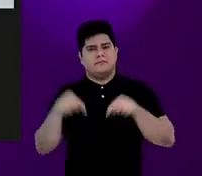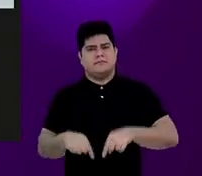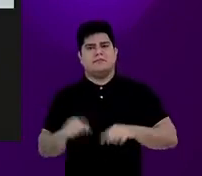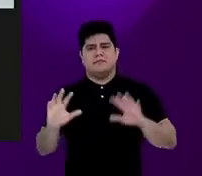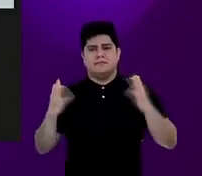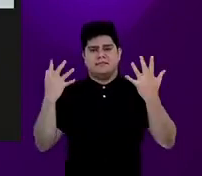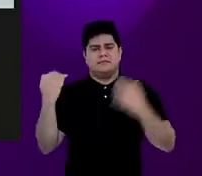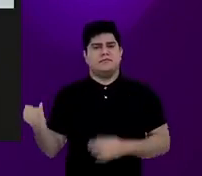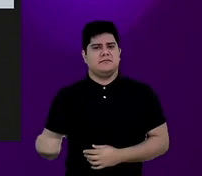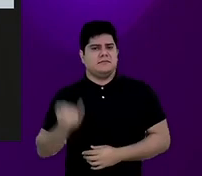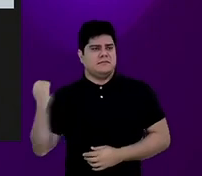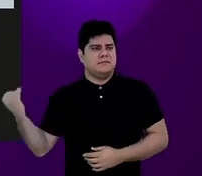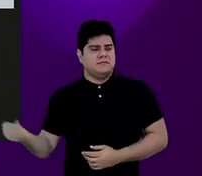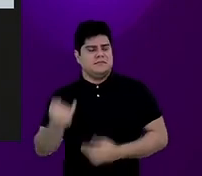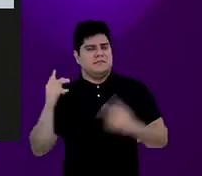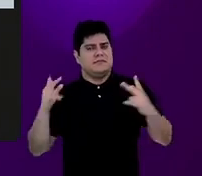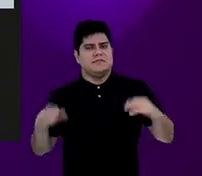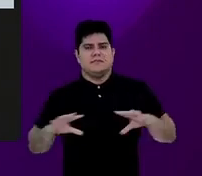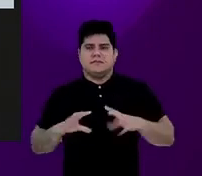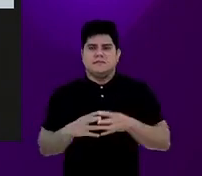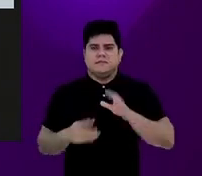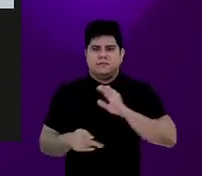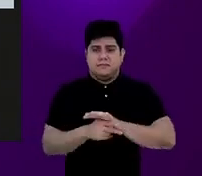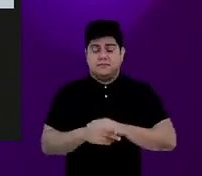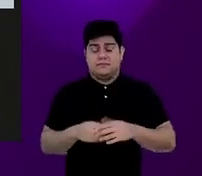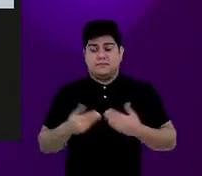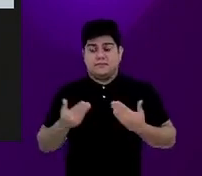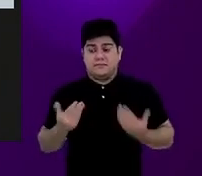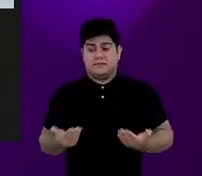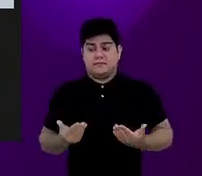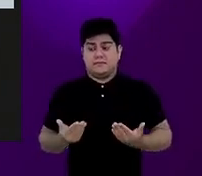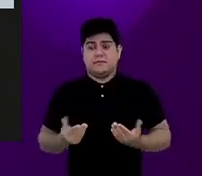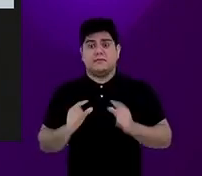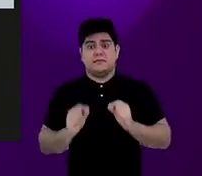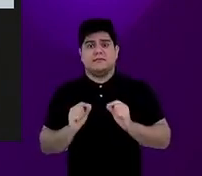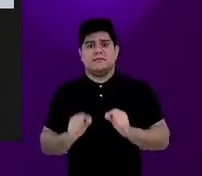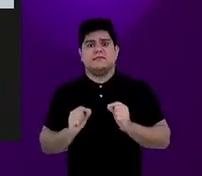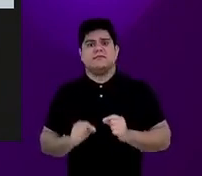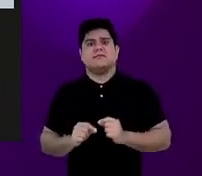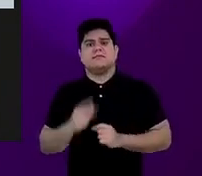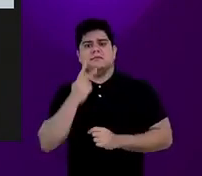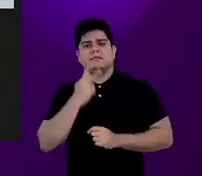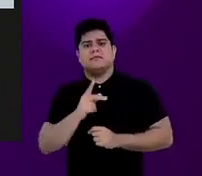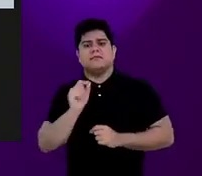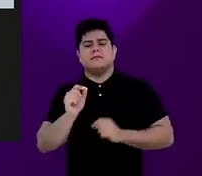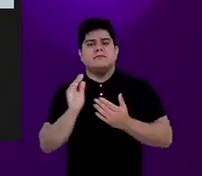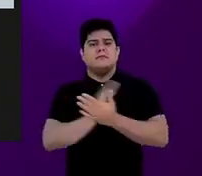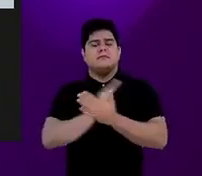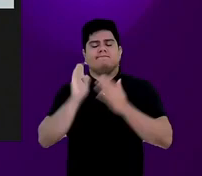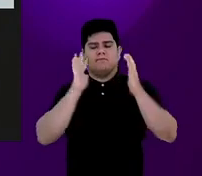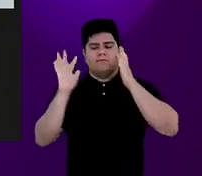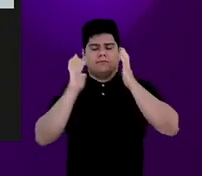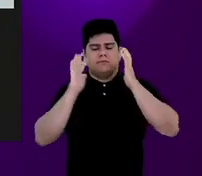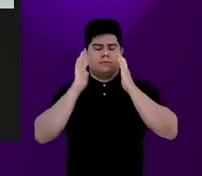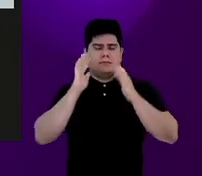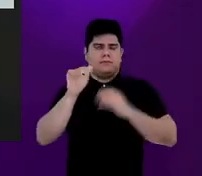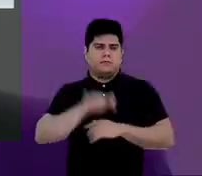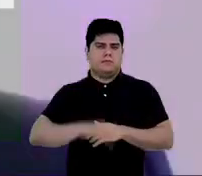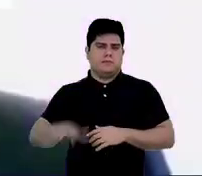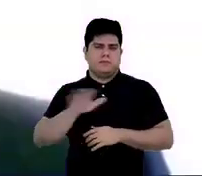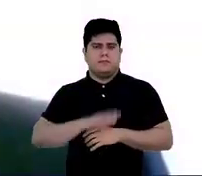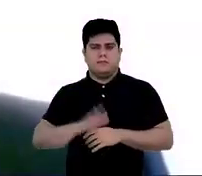tão importante quanto esse para o nosso grupo. E a mim coube hoje falar um pouco sobre algumas reflexões na parte de